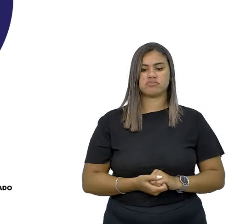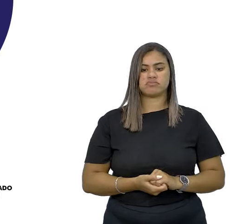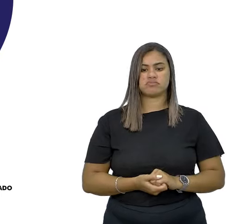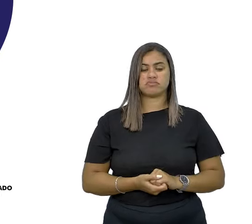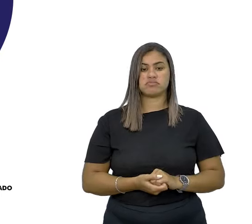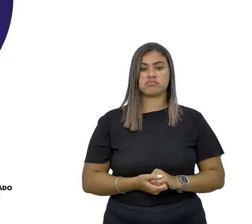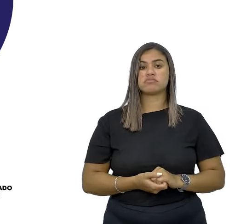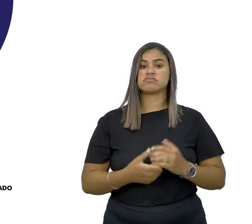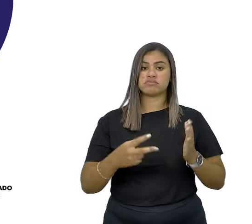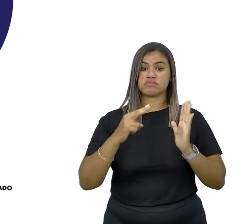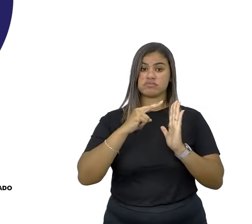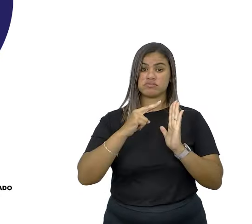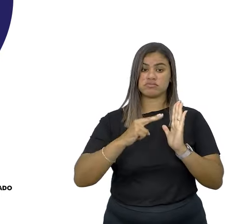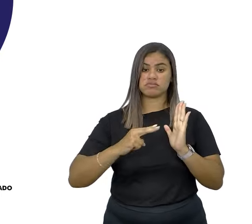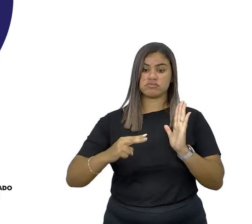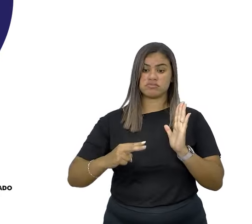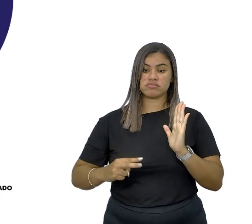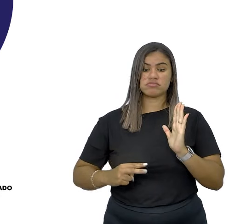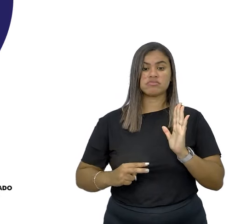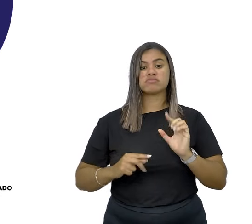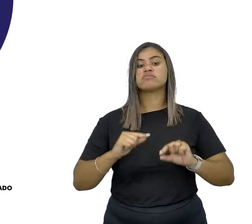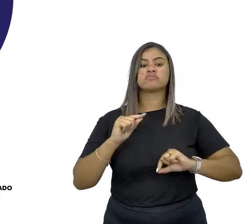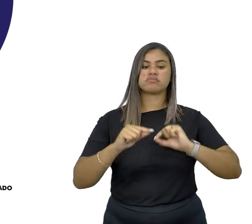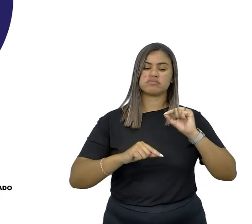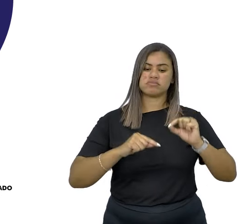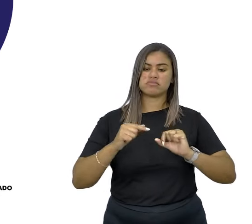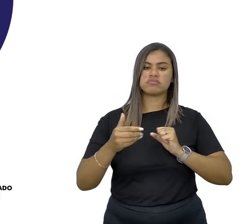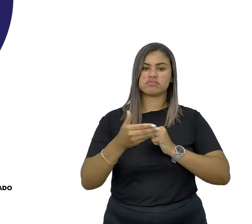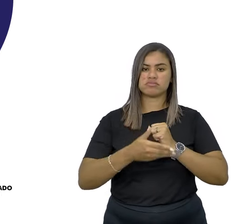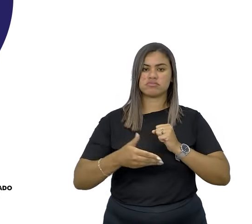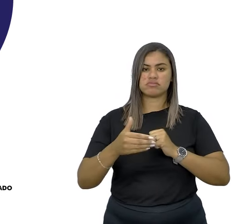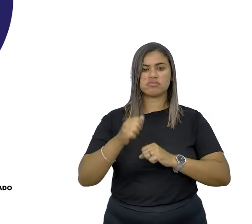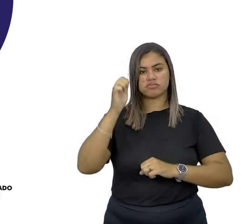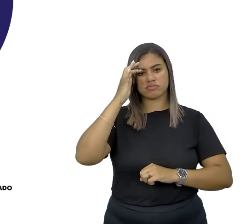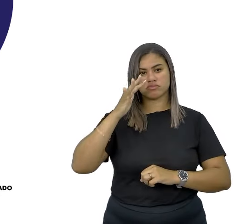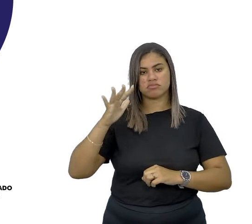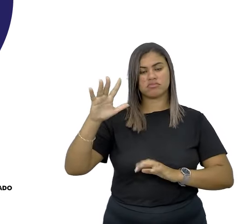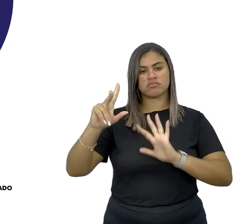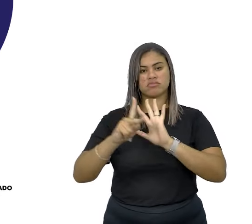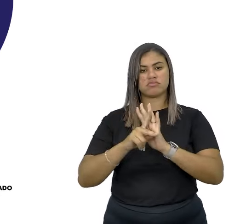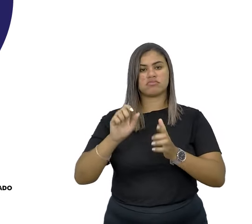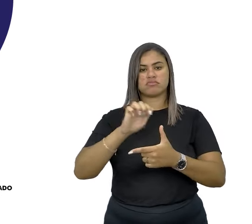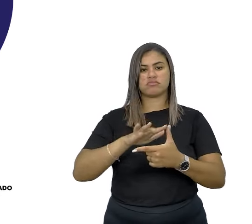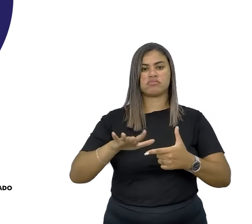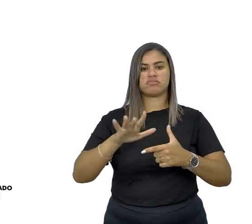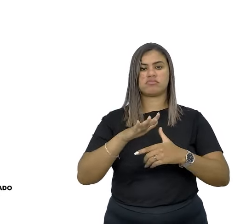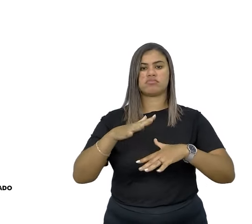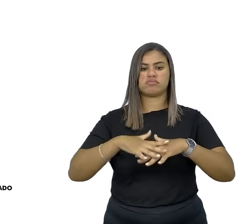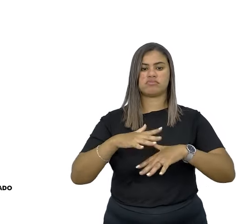vamos ler um pouquinho sobre a base teórica do letramento matemático.